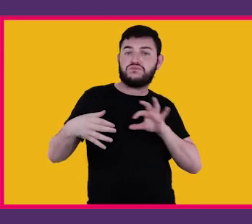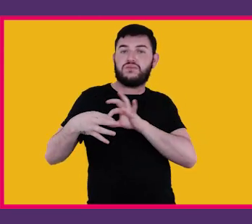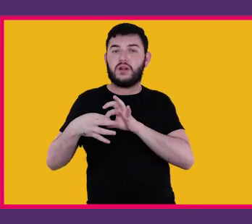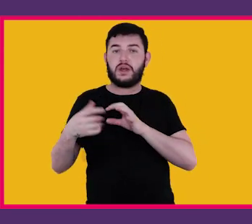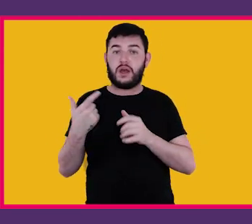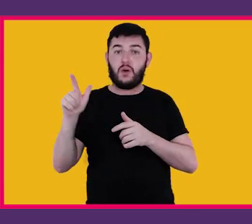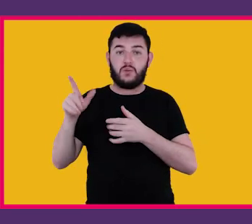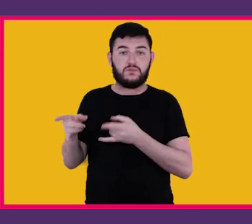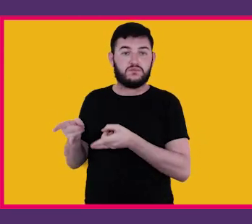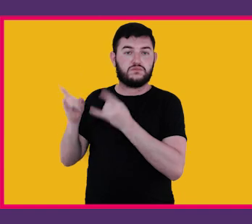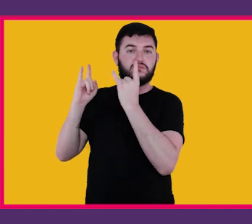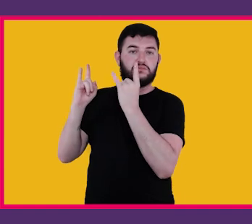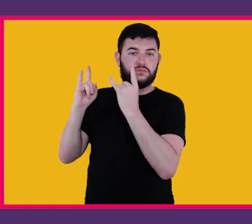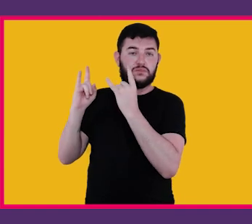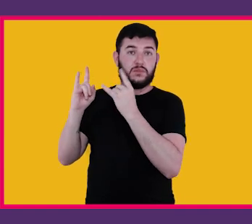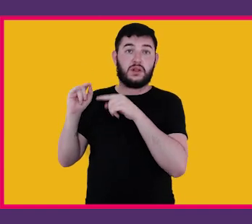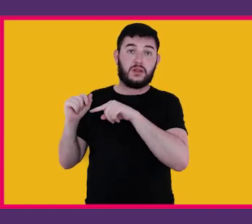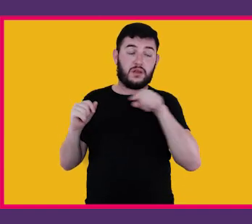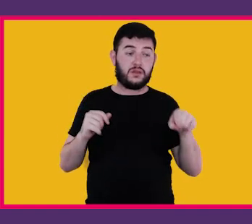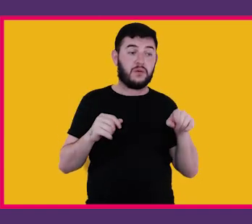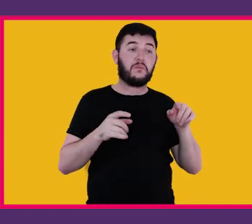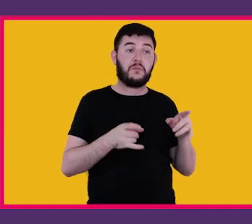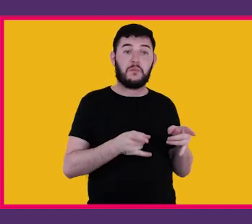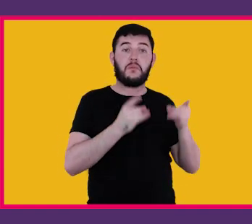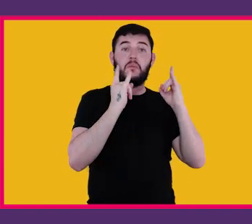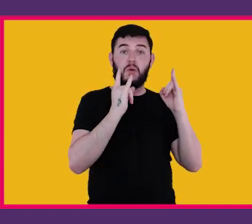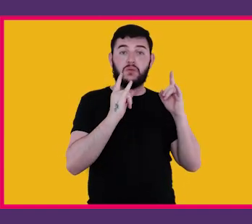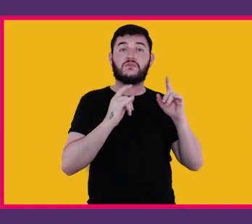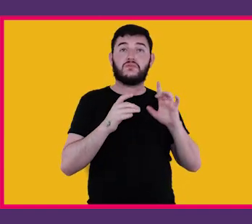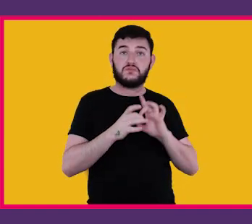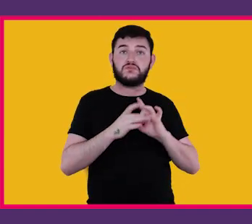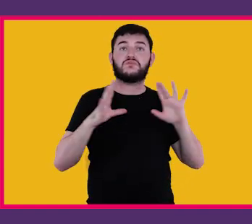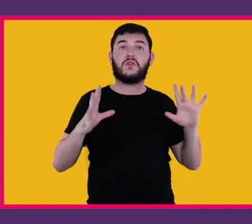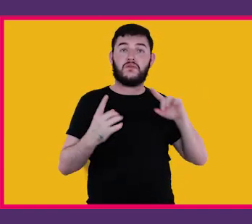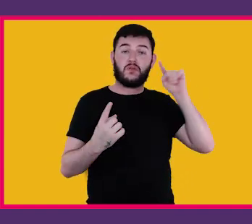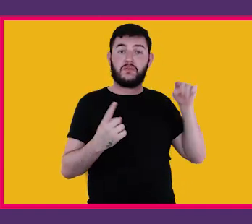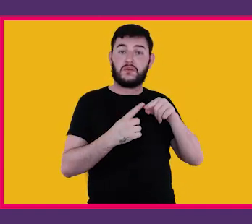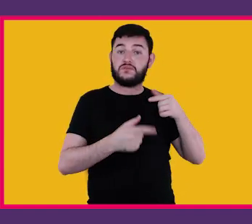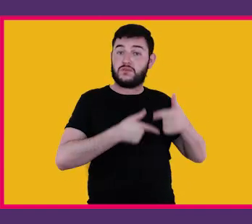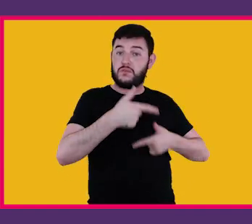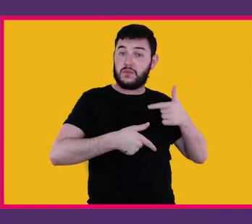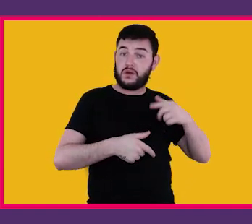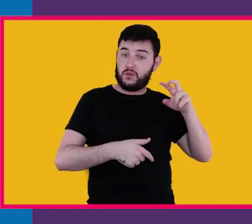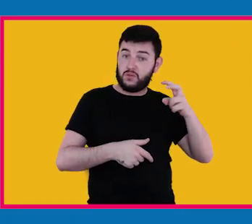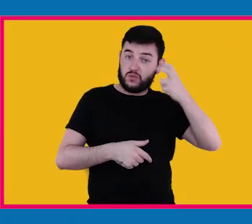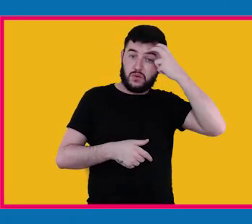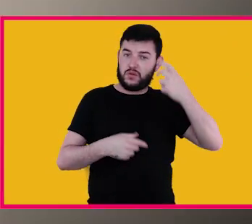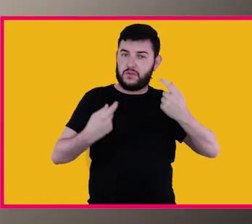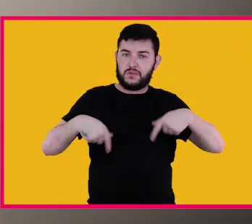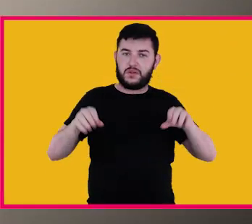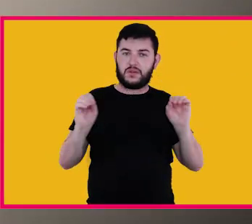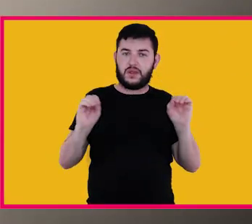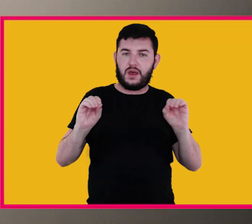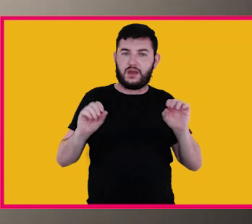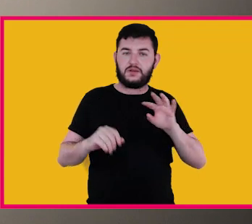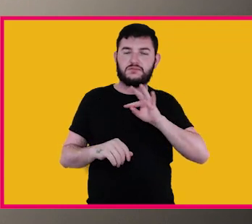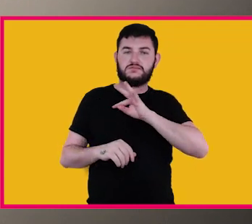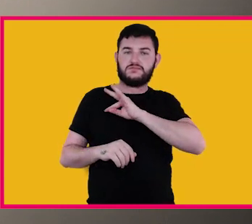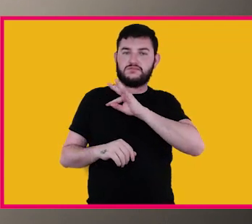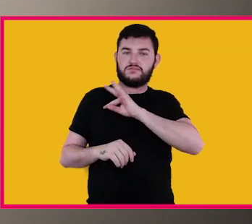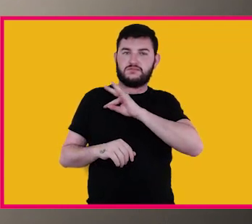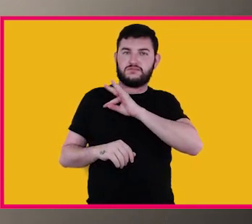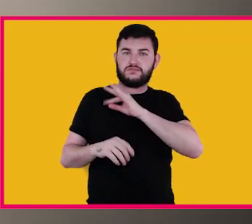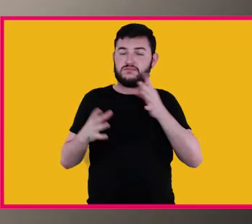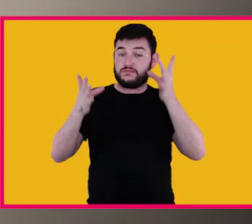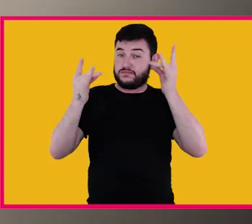cada módulo eletivo tem sua área totalmente disponibilizada para as funções culturais, já que não existe a necessidade de áreas técnicas. Mas antes da gente conhecer